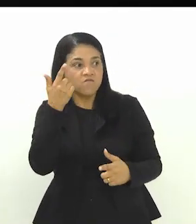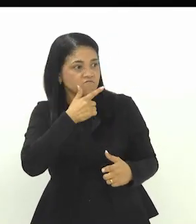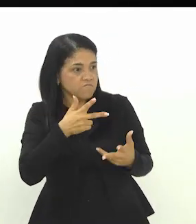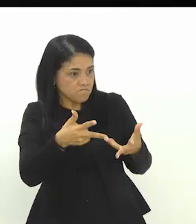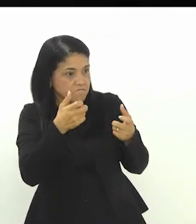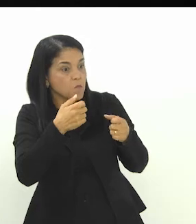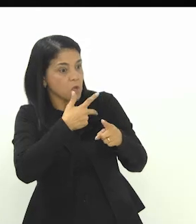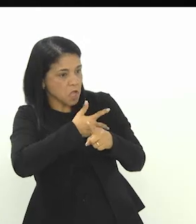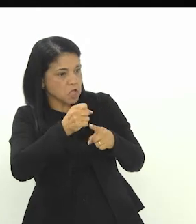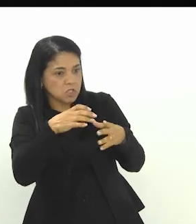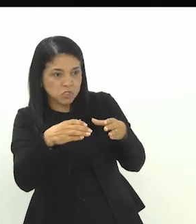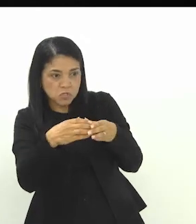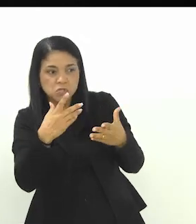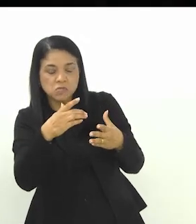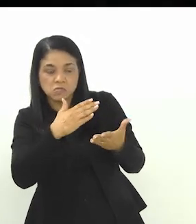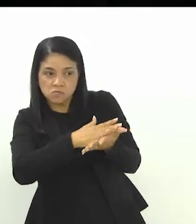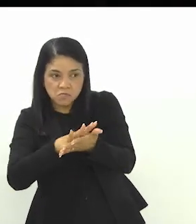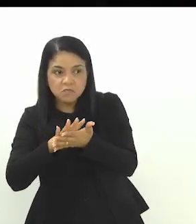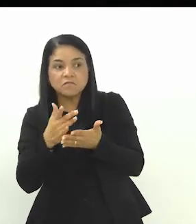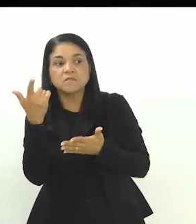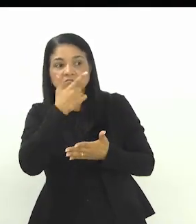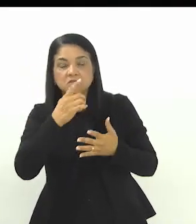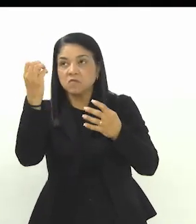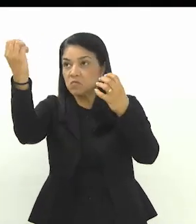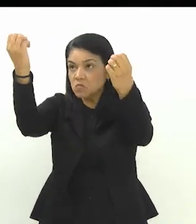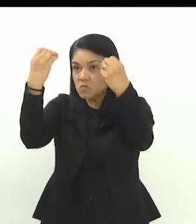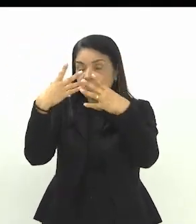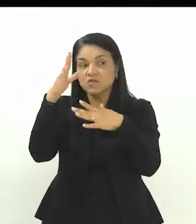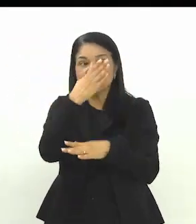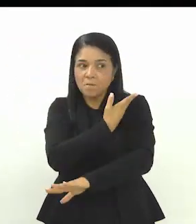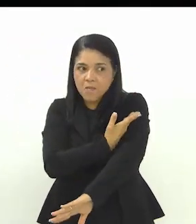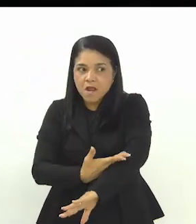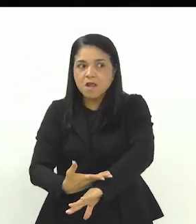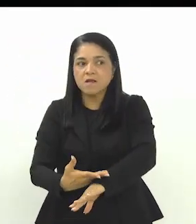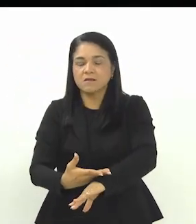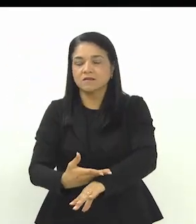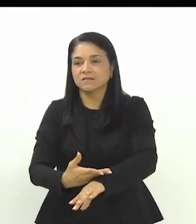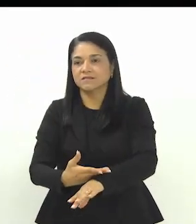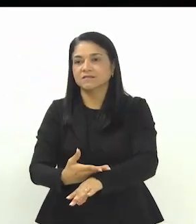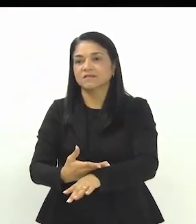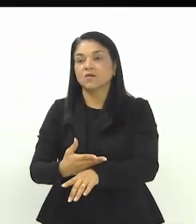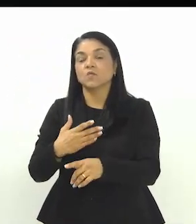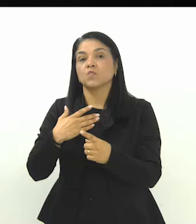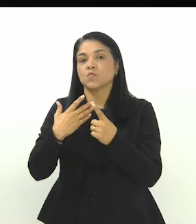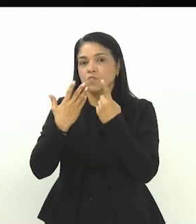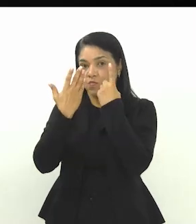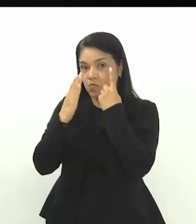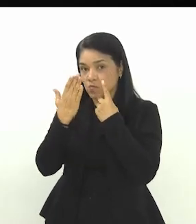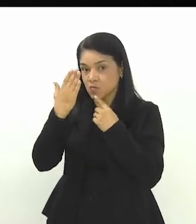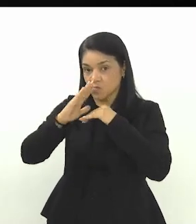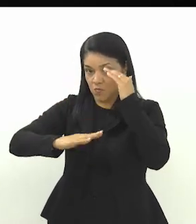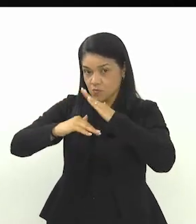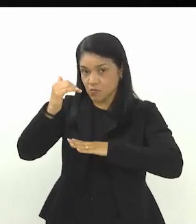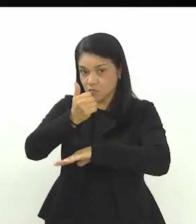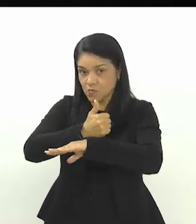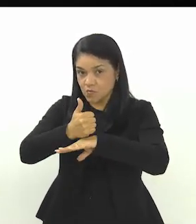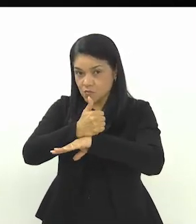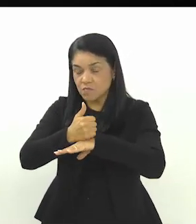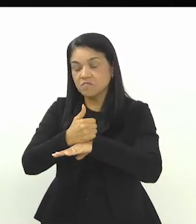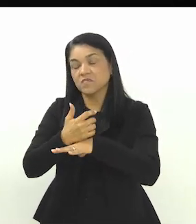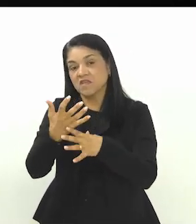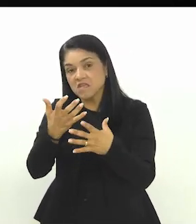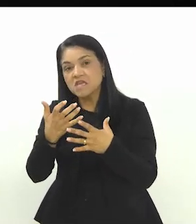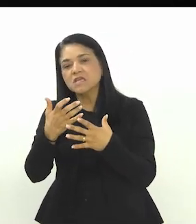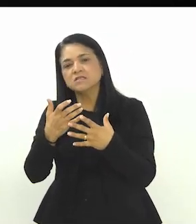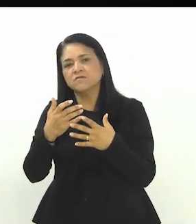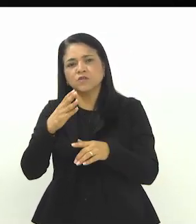branca. Não, mas o campeonato ele tá ligado a tantos quesitos, né? E foi uma opção do carnavalesco. Não, eu quero tudo luz branca